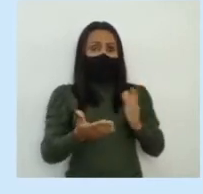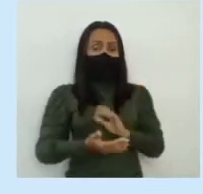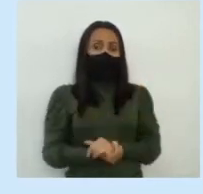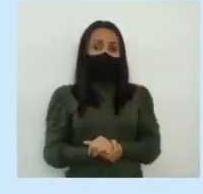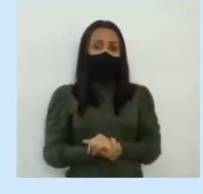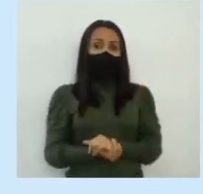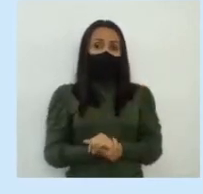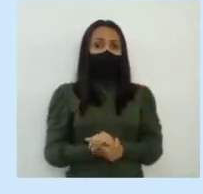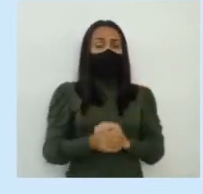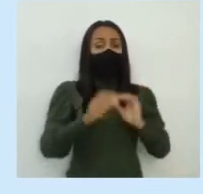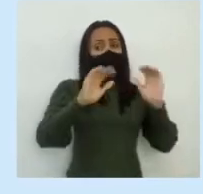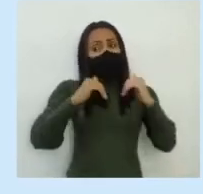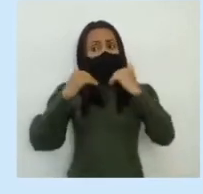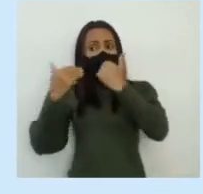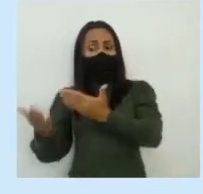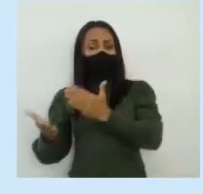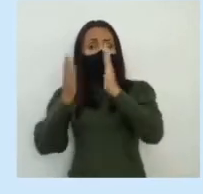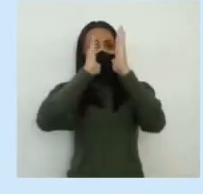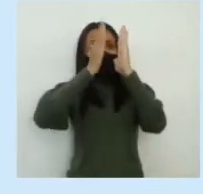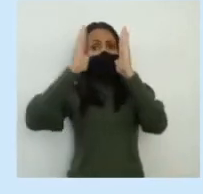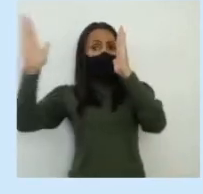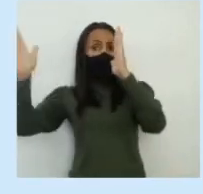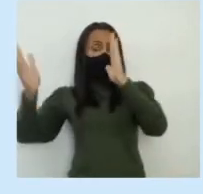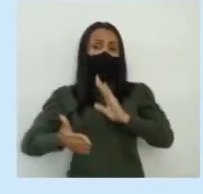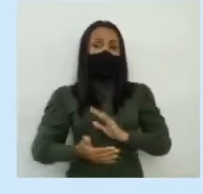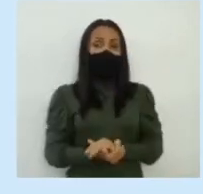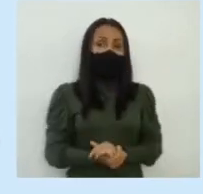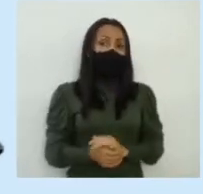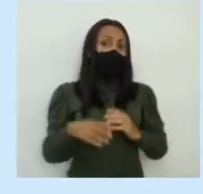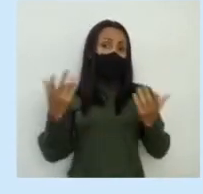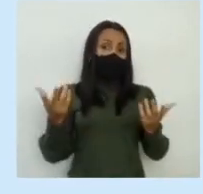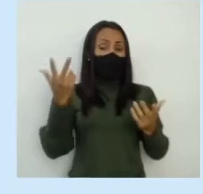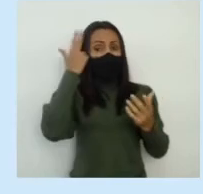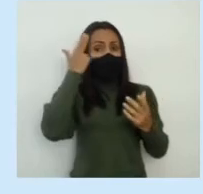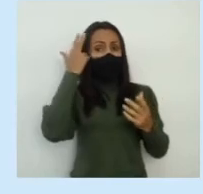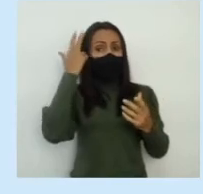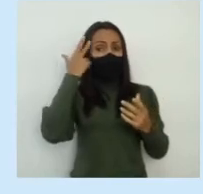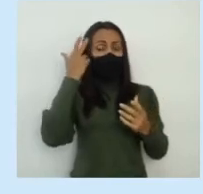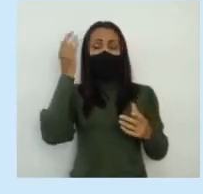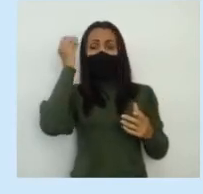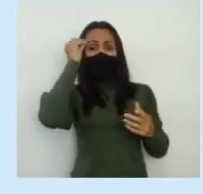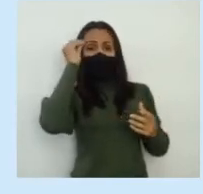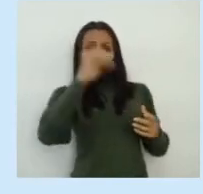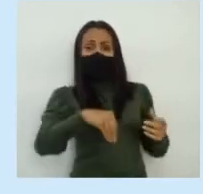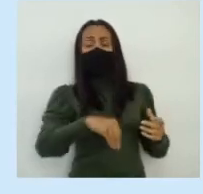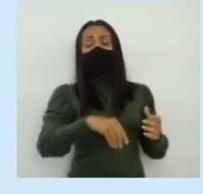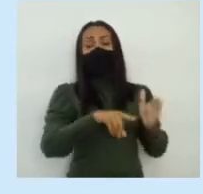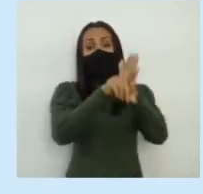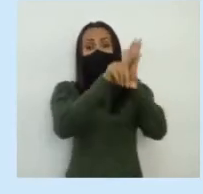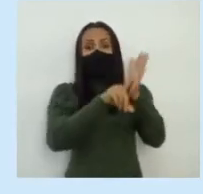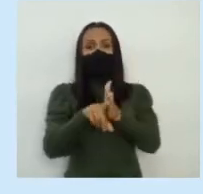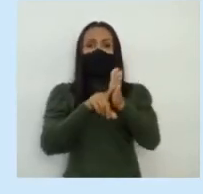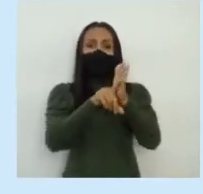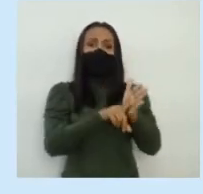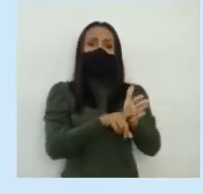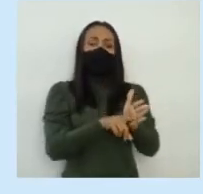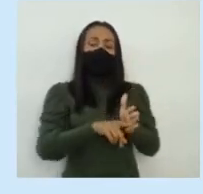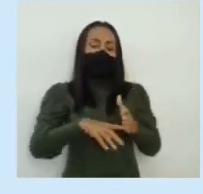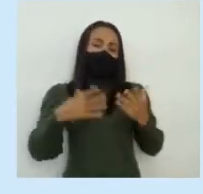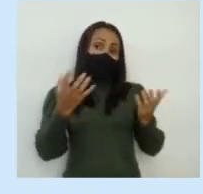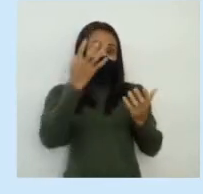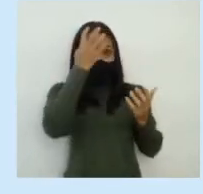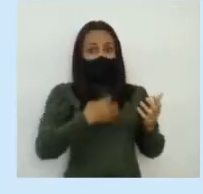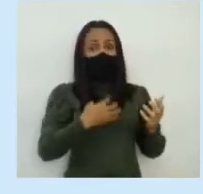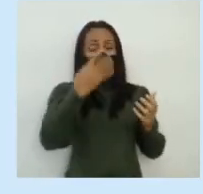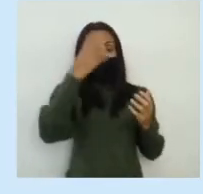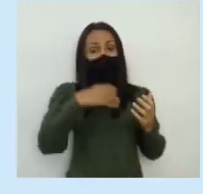outra biblioteca, ou pior, que é o que geralmente acontece, ele vai desistir daquela pesquisa. Então veja como isso é sério, a gente pode